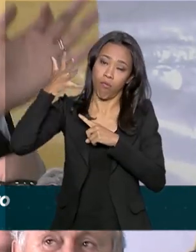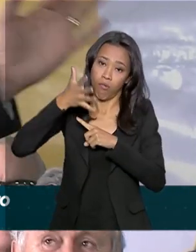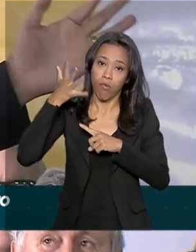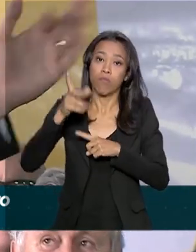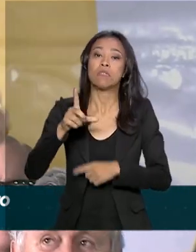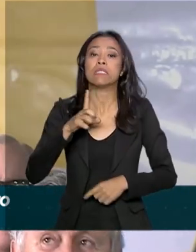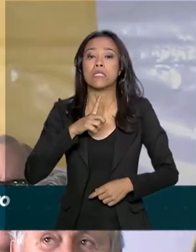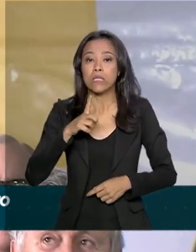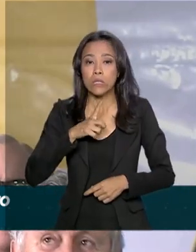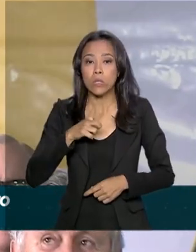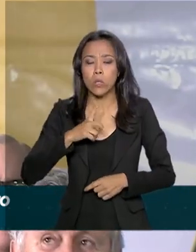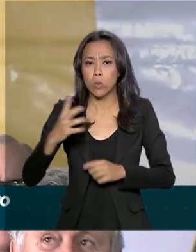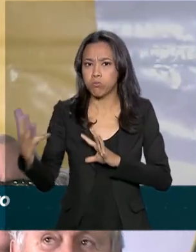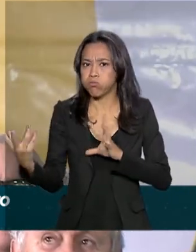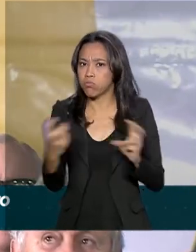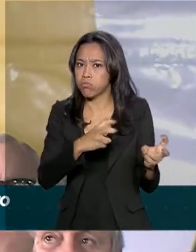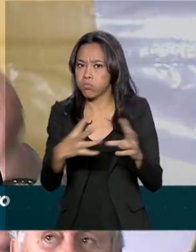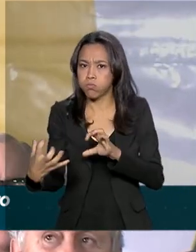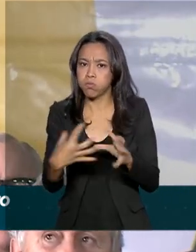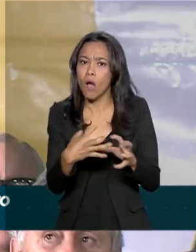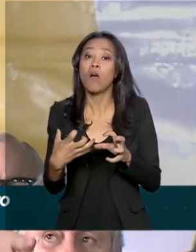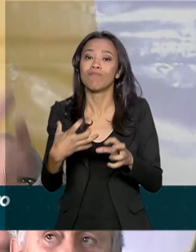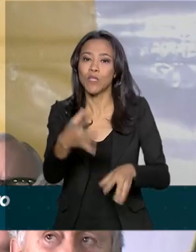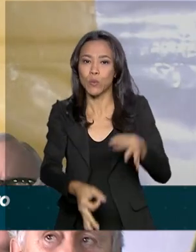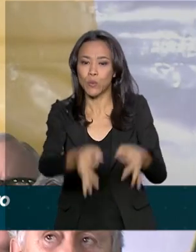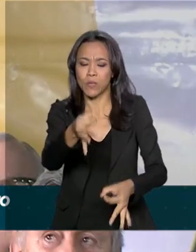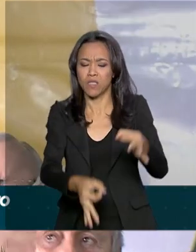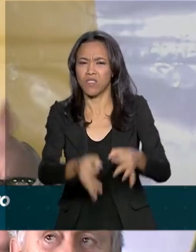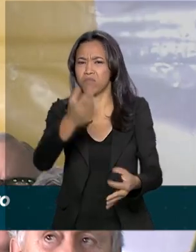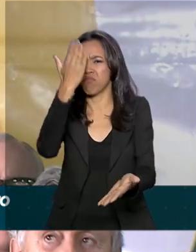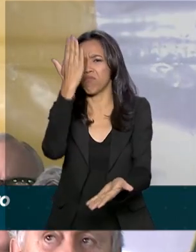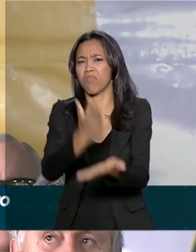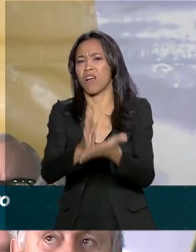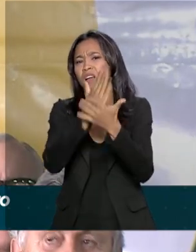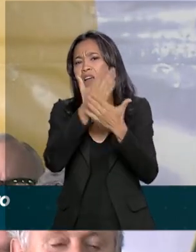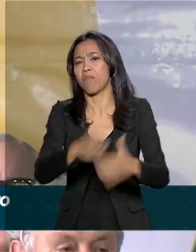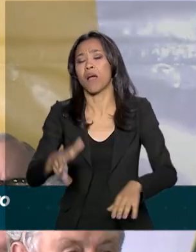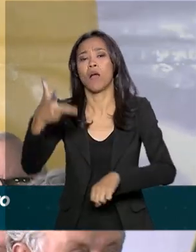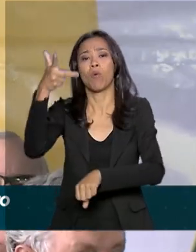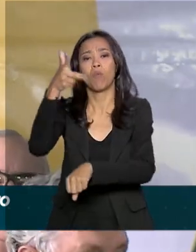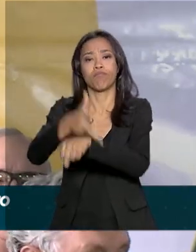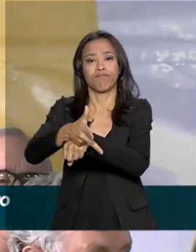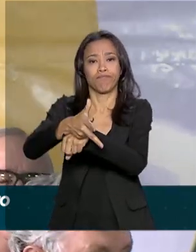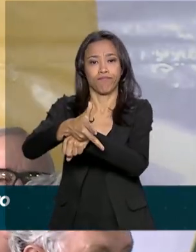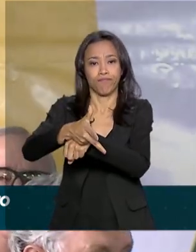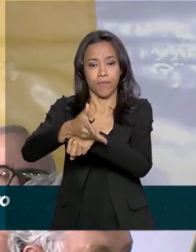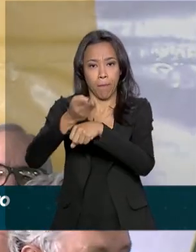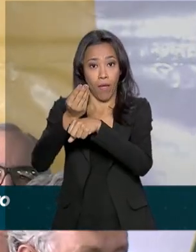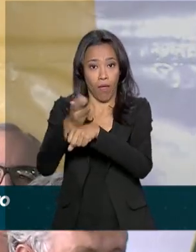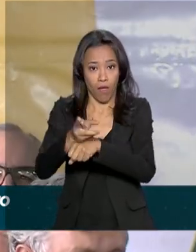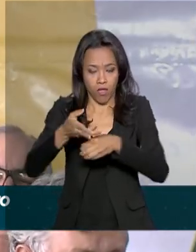briga, juntamente com o Tarcísio, na Justiça, para acabarmos com os pardais no Brasil.